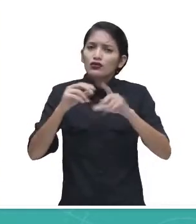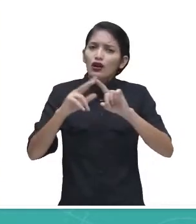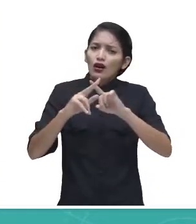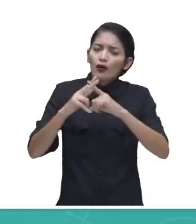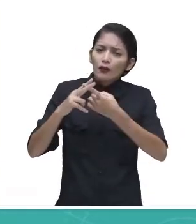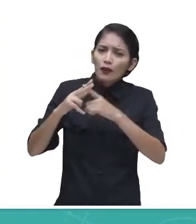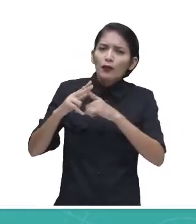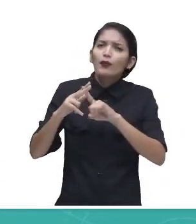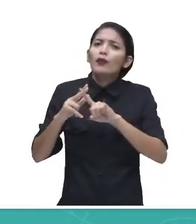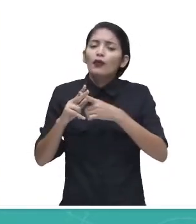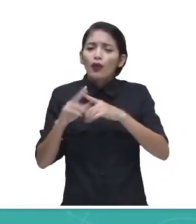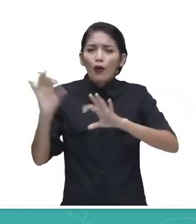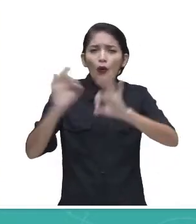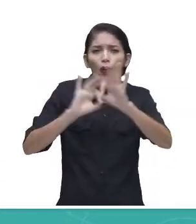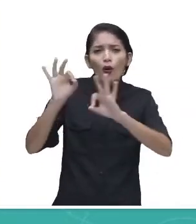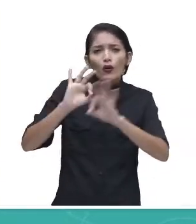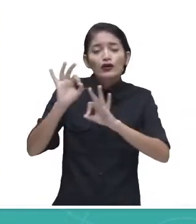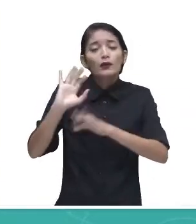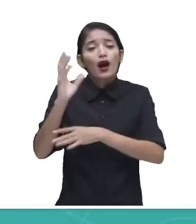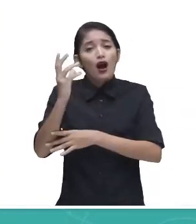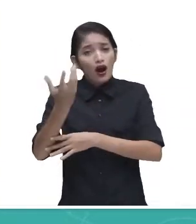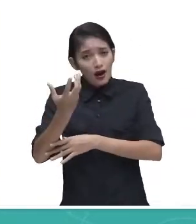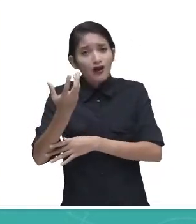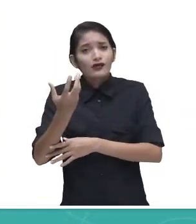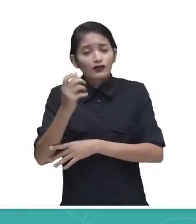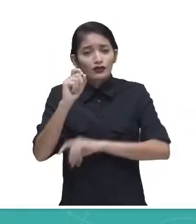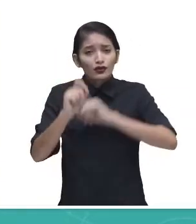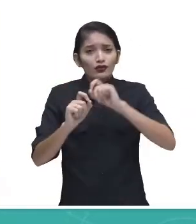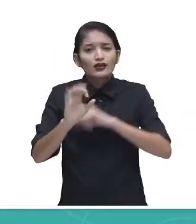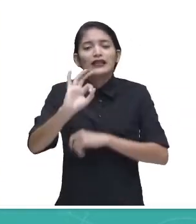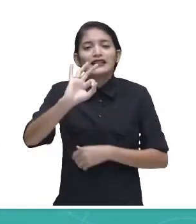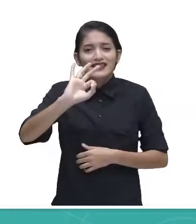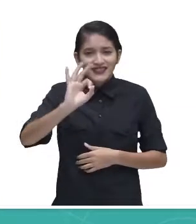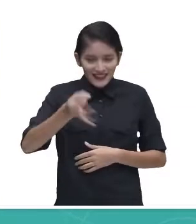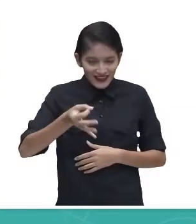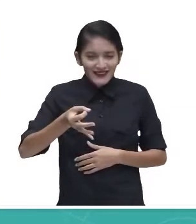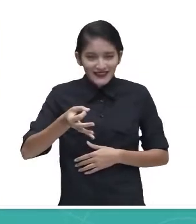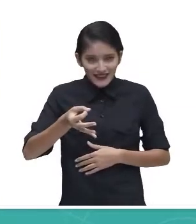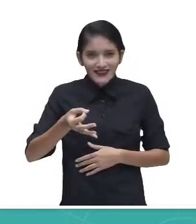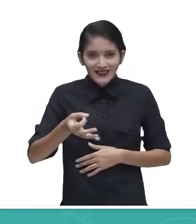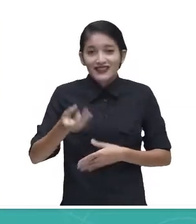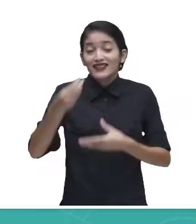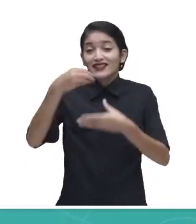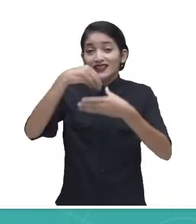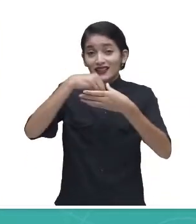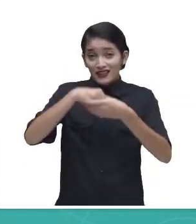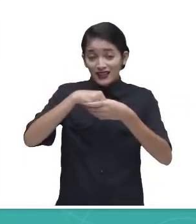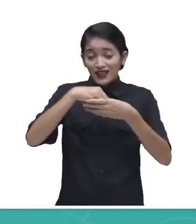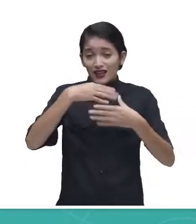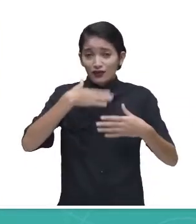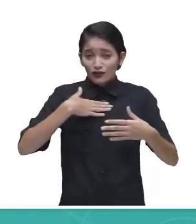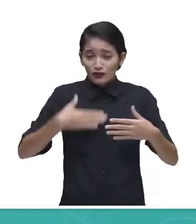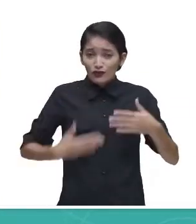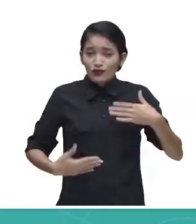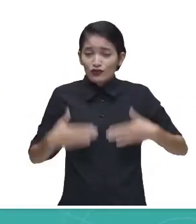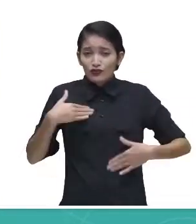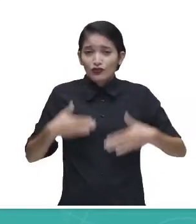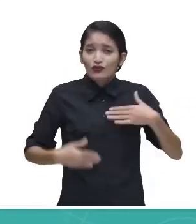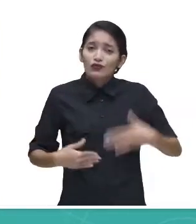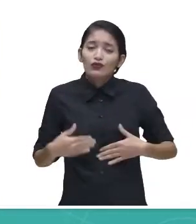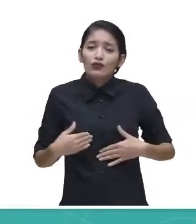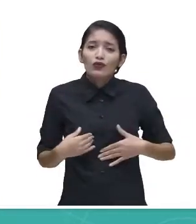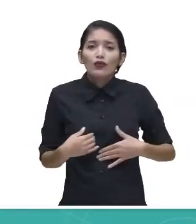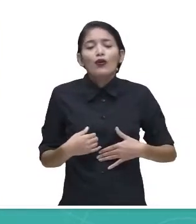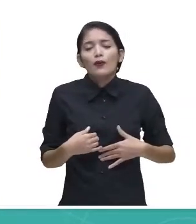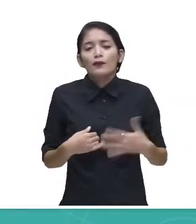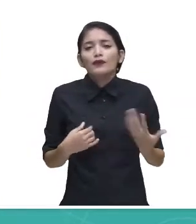para que o seu funcionamento ocorra de maneira correta. O nosso organismo, ele é uma